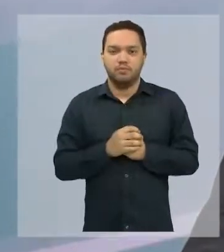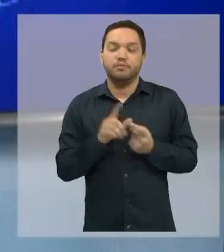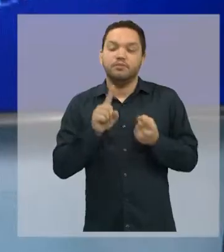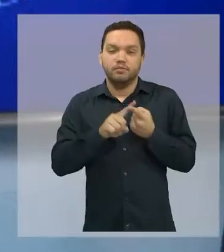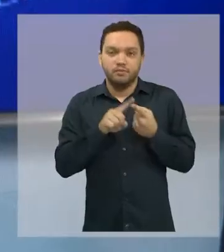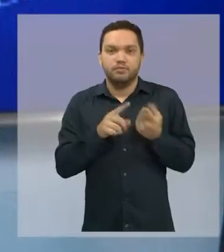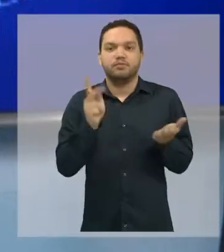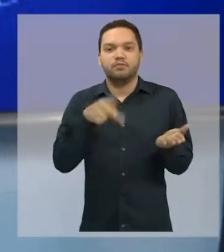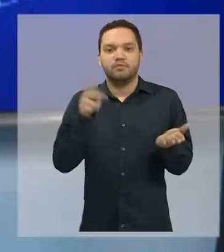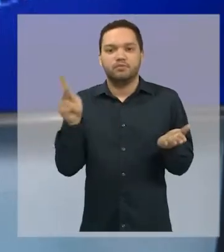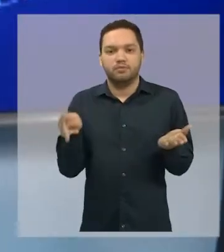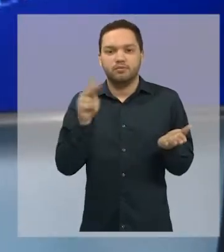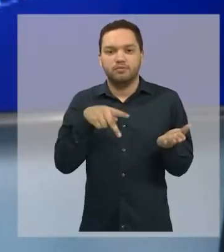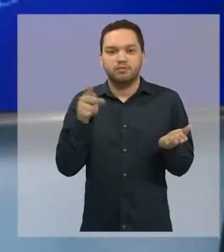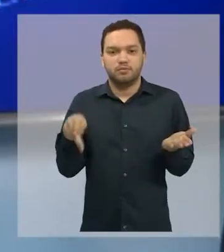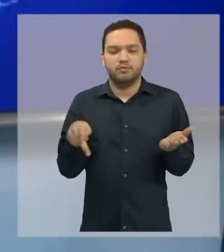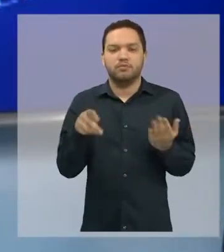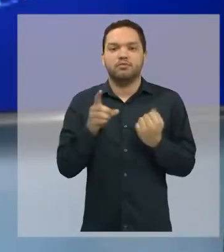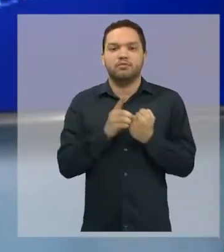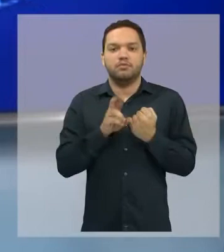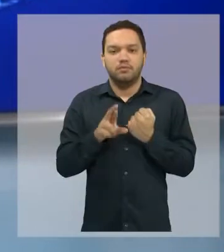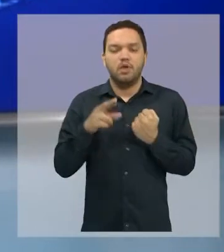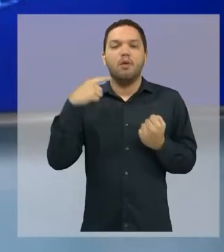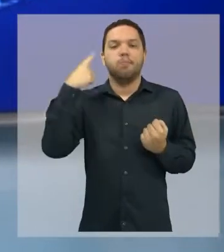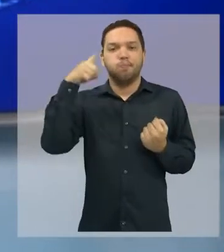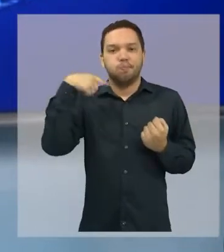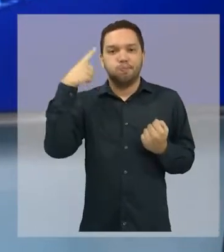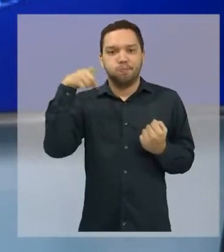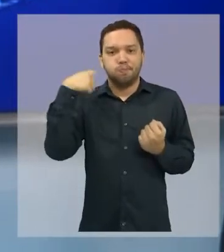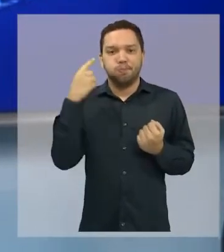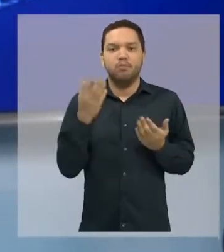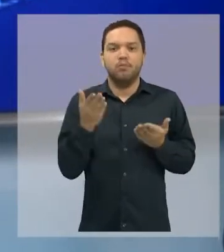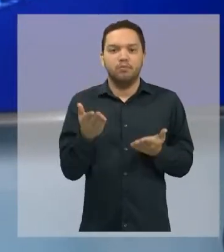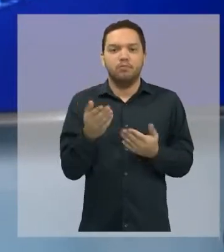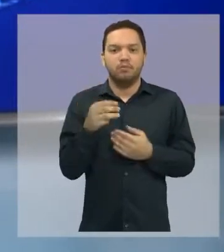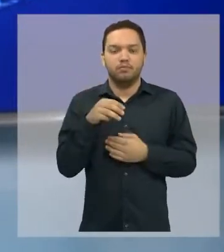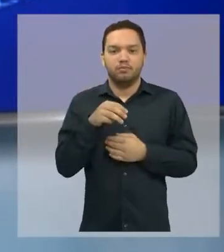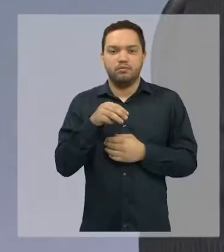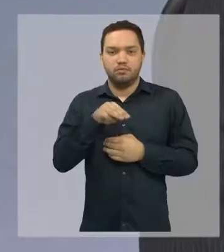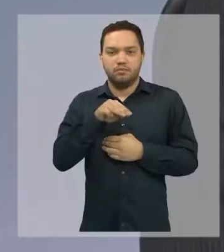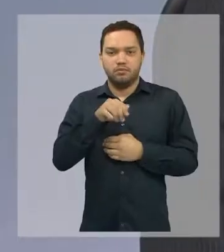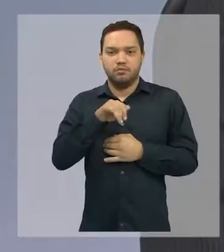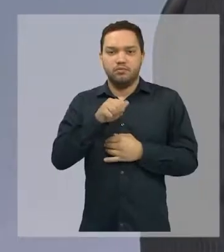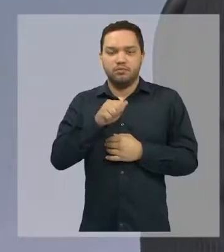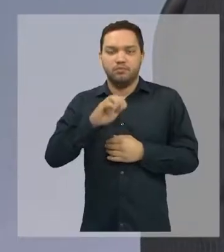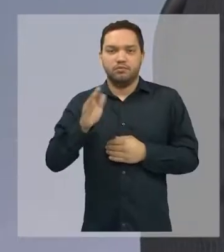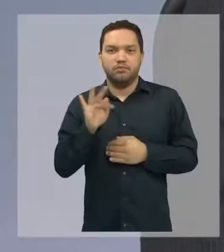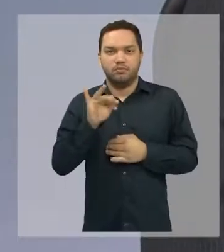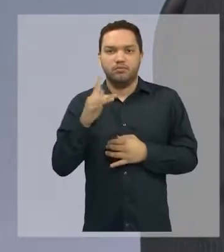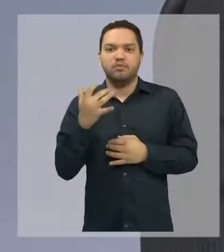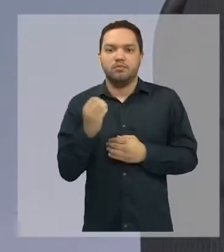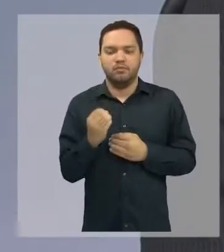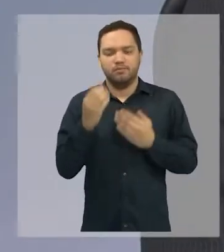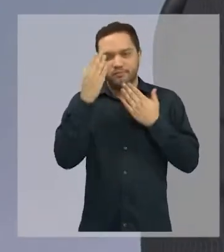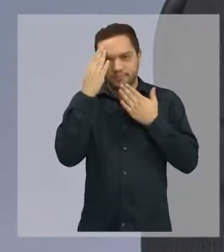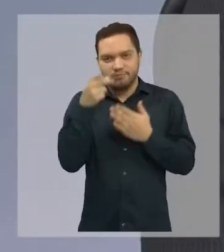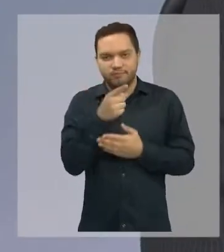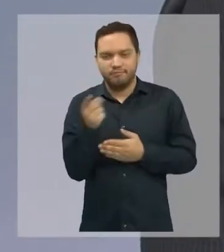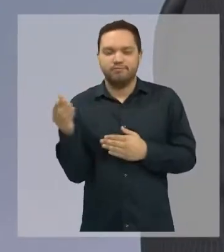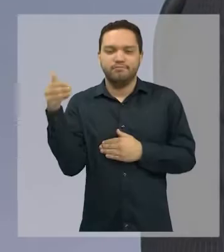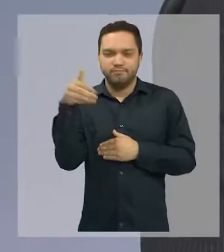Vasconcelos. O também professor, doutor, advogado, o doutor Maia Filho. Desde